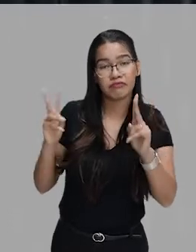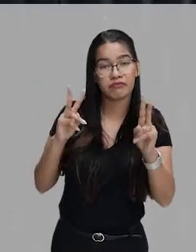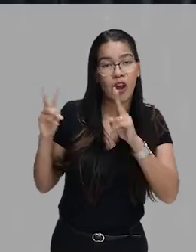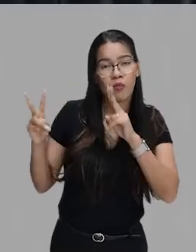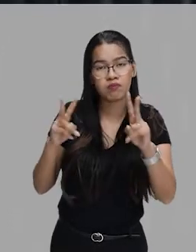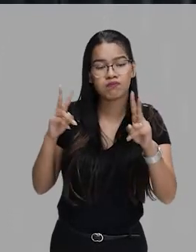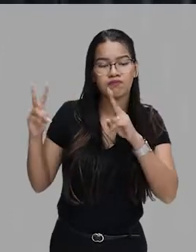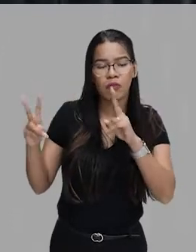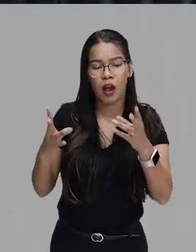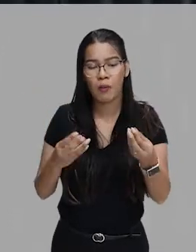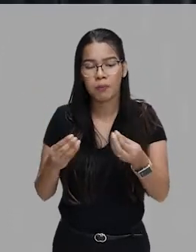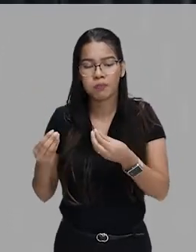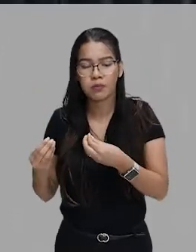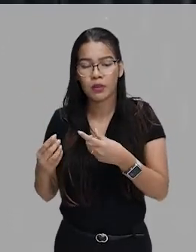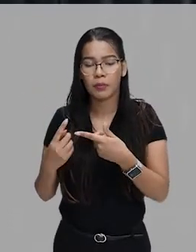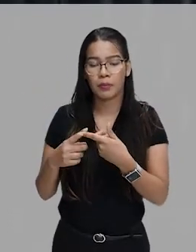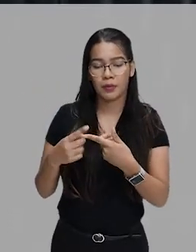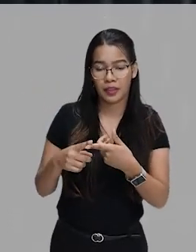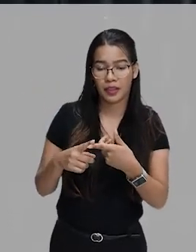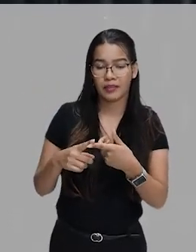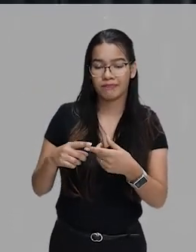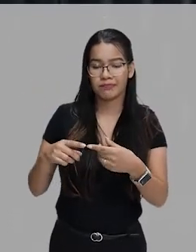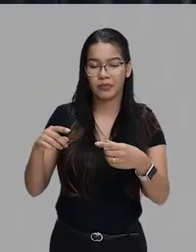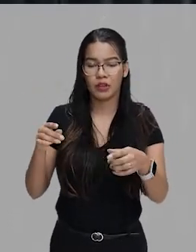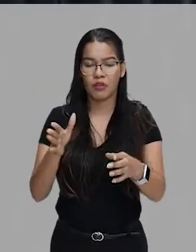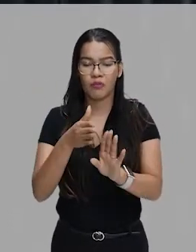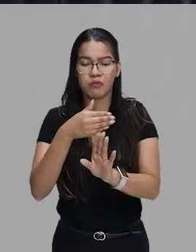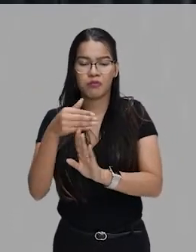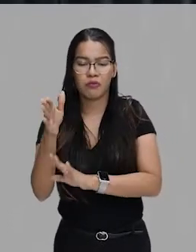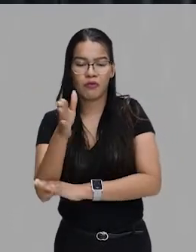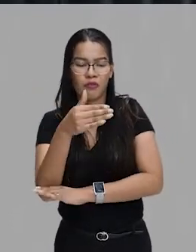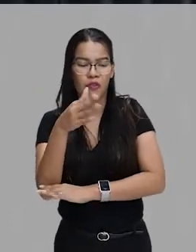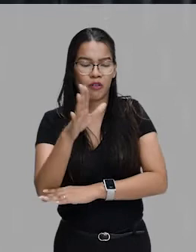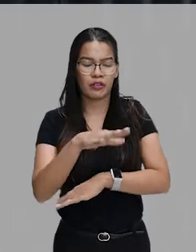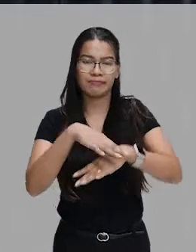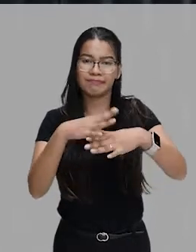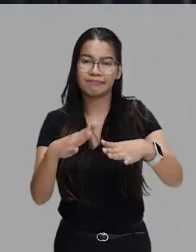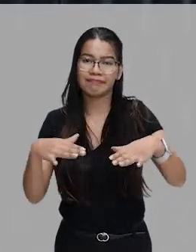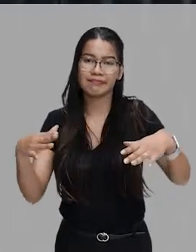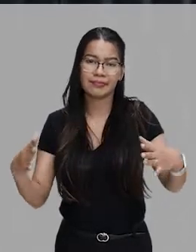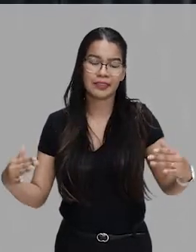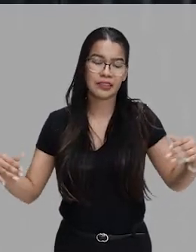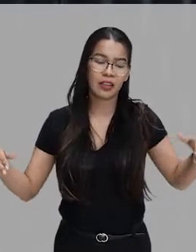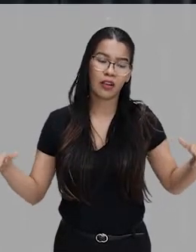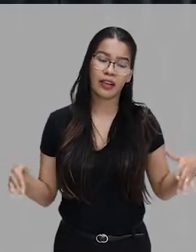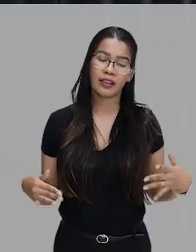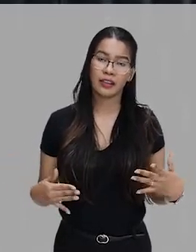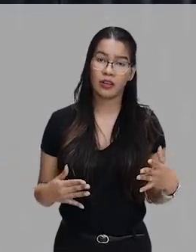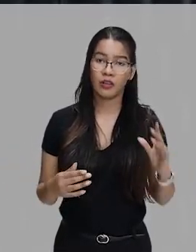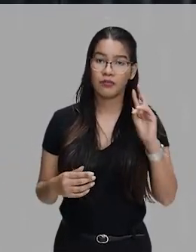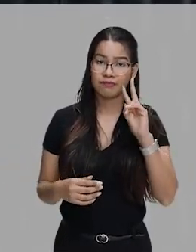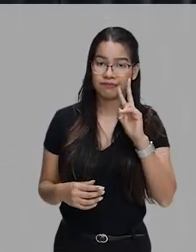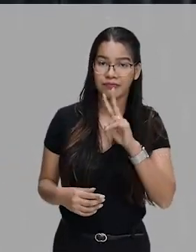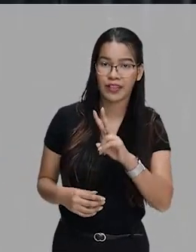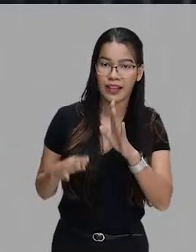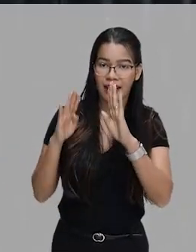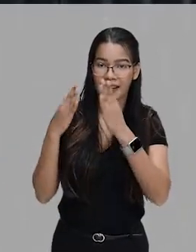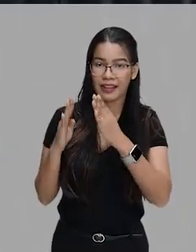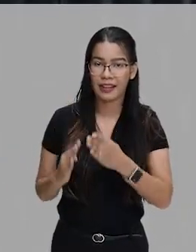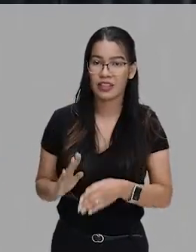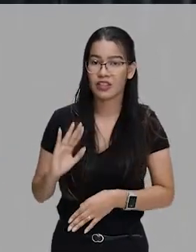introduzida pela conjunção porque. Então, a partir daí você já separa, tá? Separa aí em casa, teu